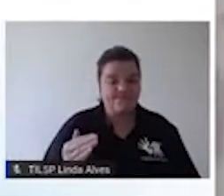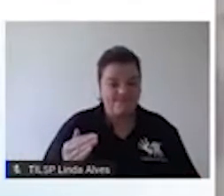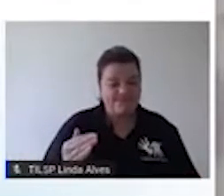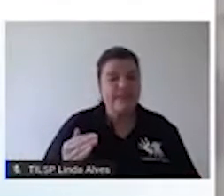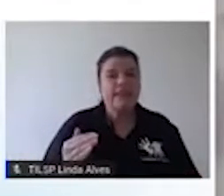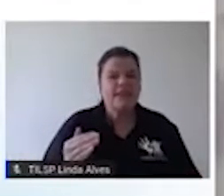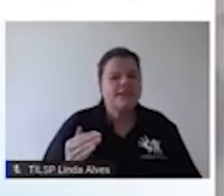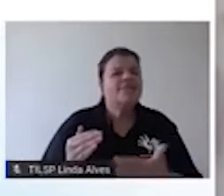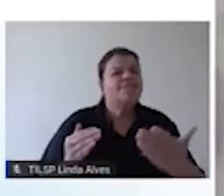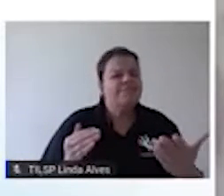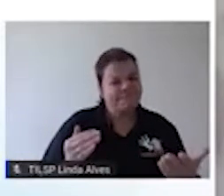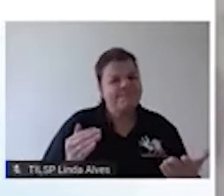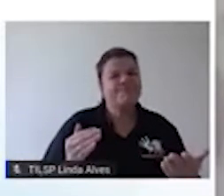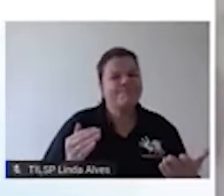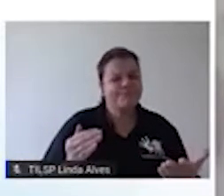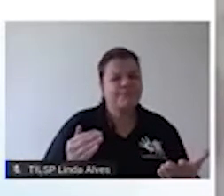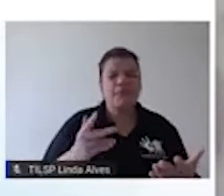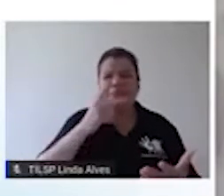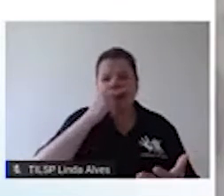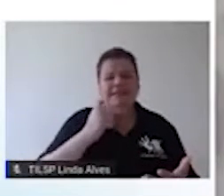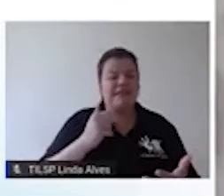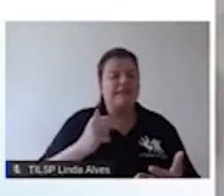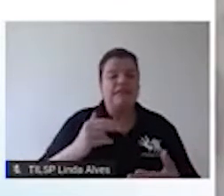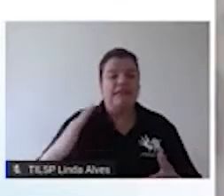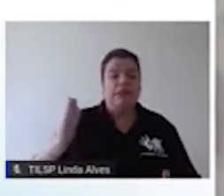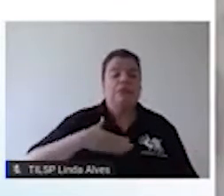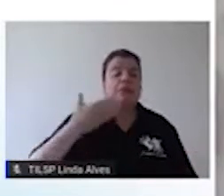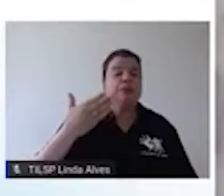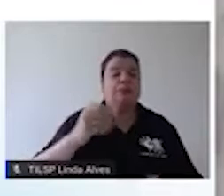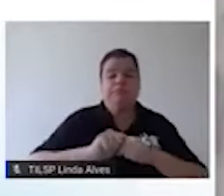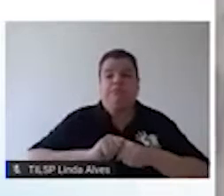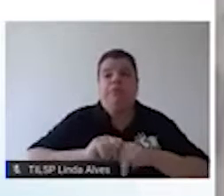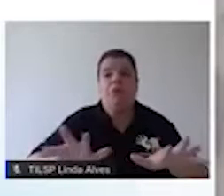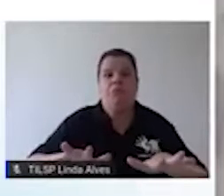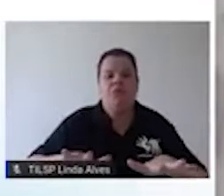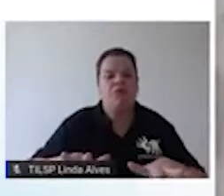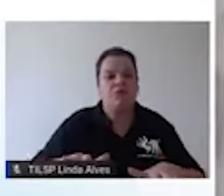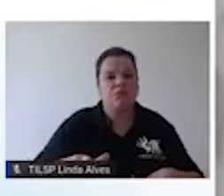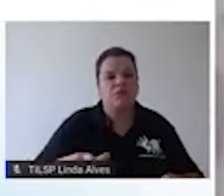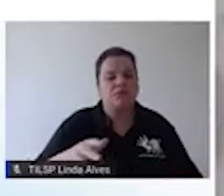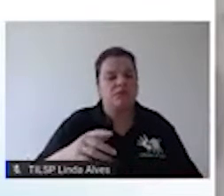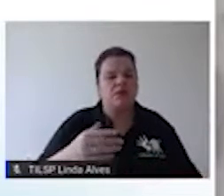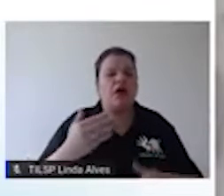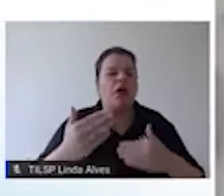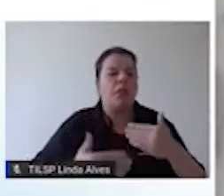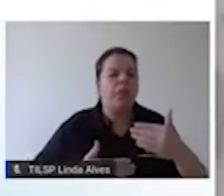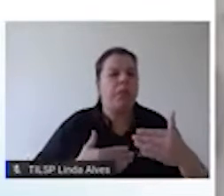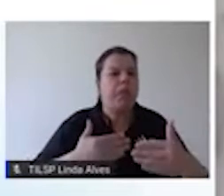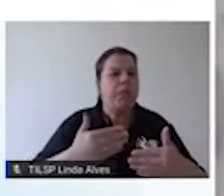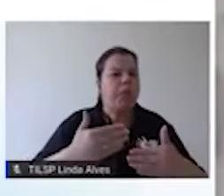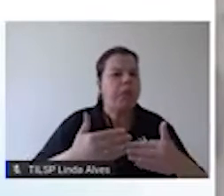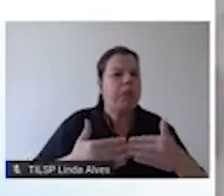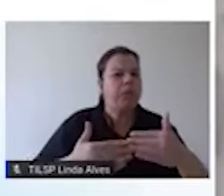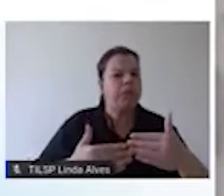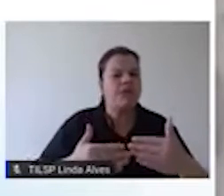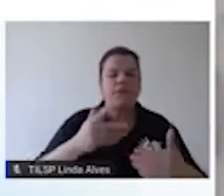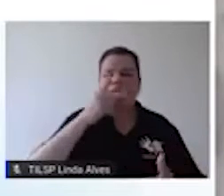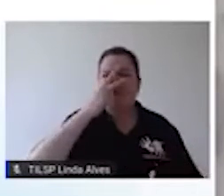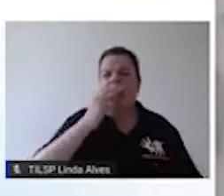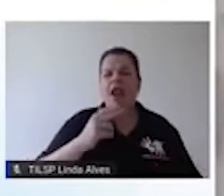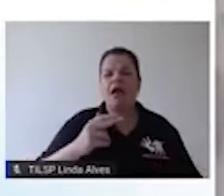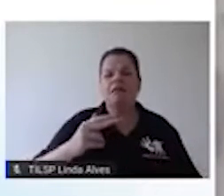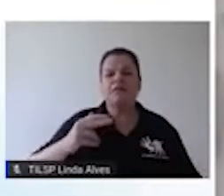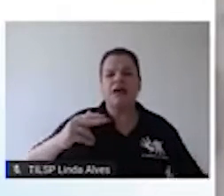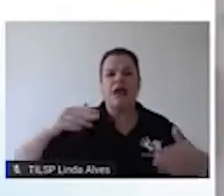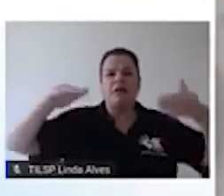Enfim, ela chegou como em todo mundo. Foi uma pandemia que começou, digamos, com o andar de cima